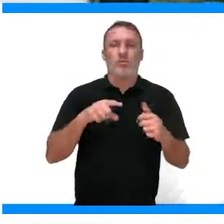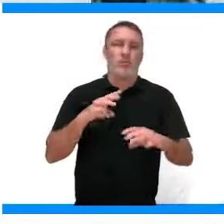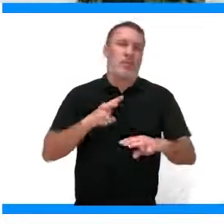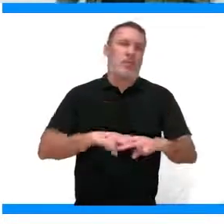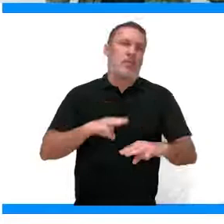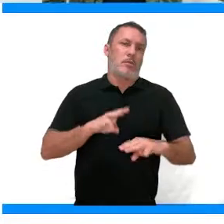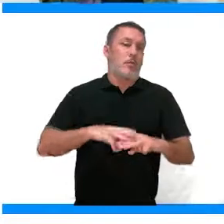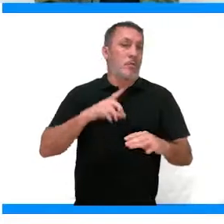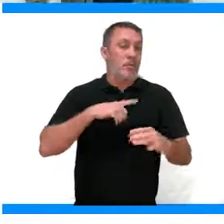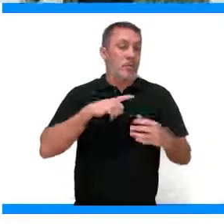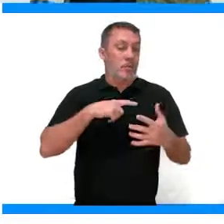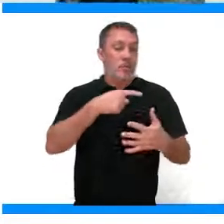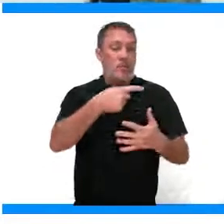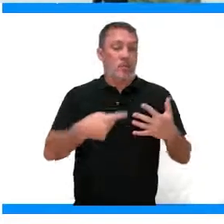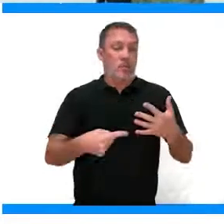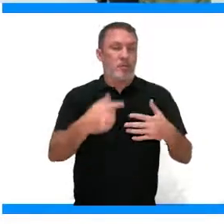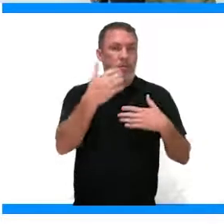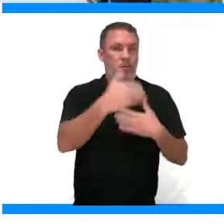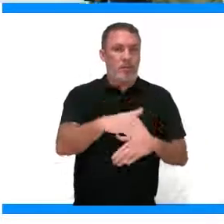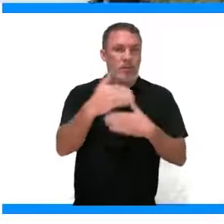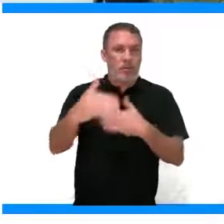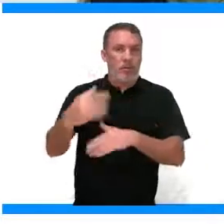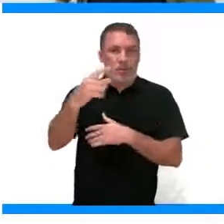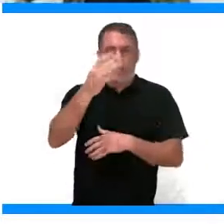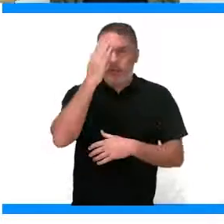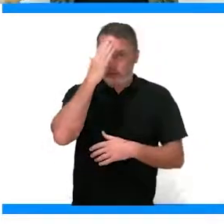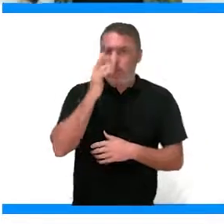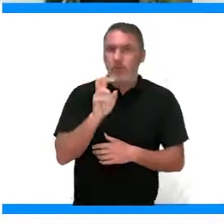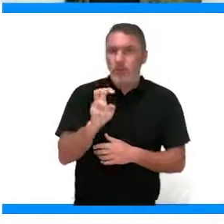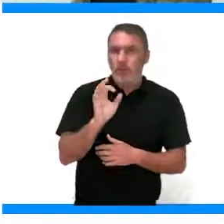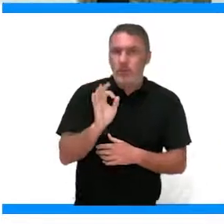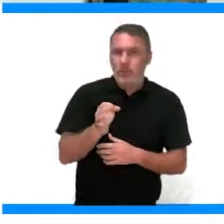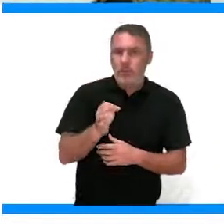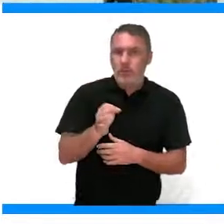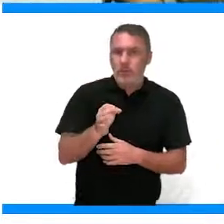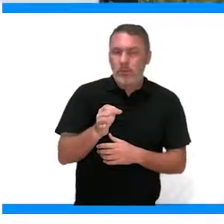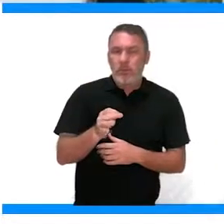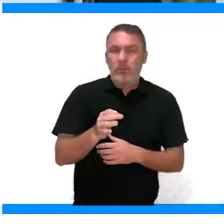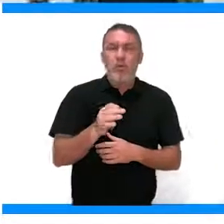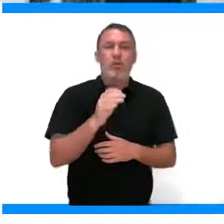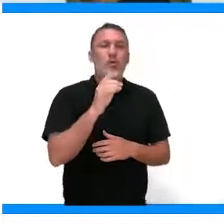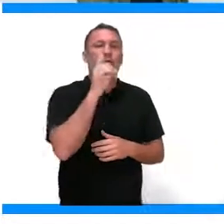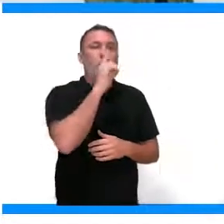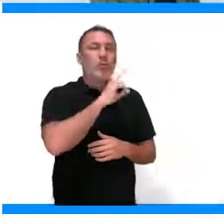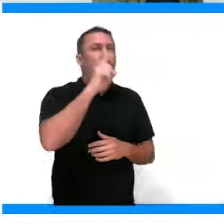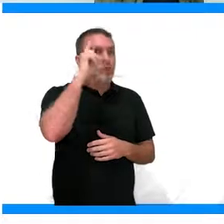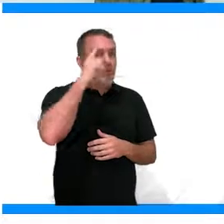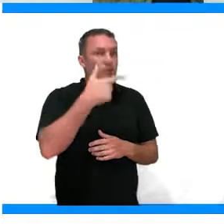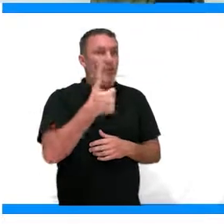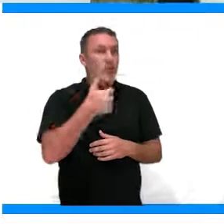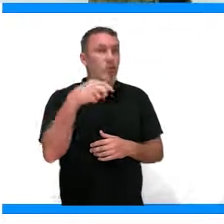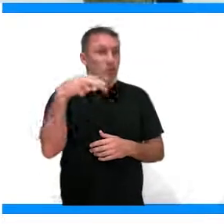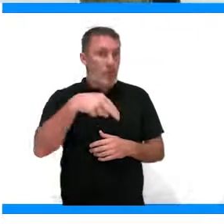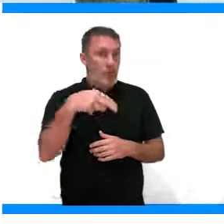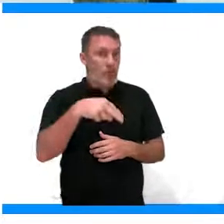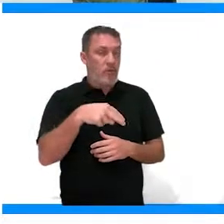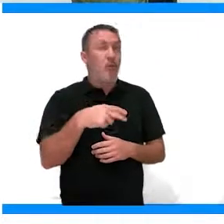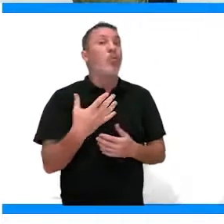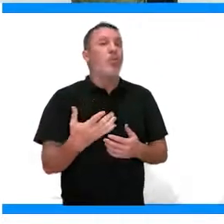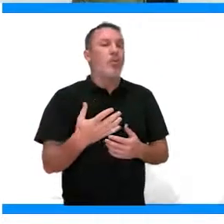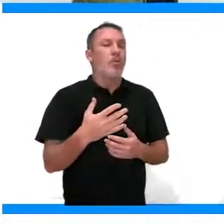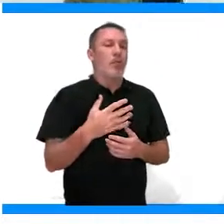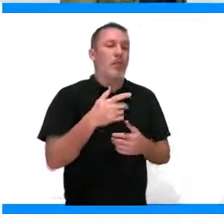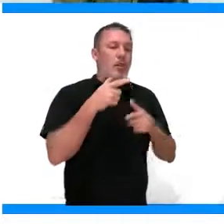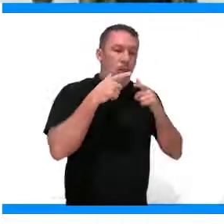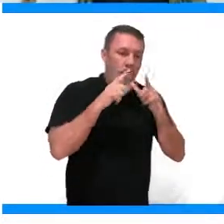de matemática. São 5 provas, né? O Enem, 5 provas. Beleza? Primeiro domingo, dia 21 de novembro, você vai ter linguagens,